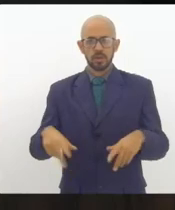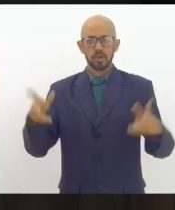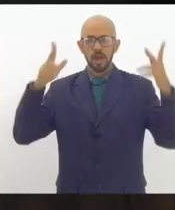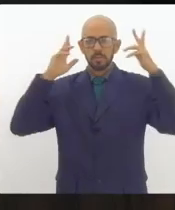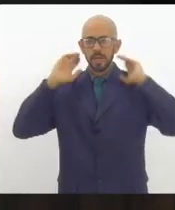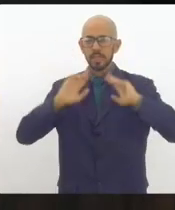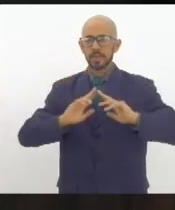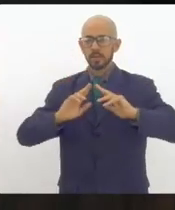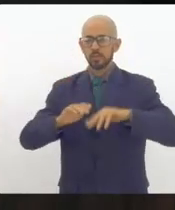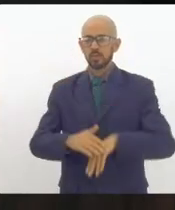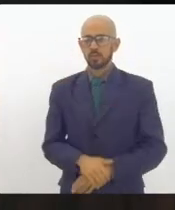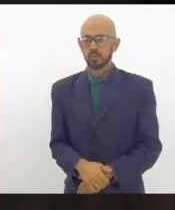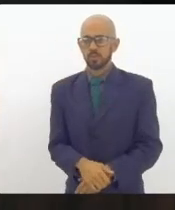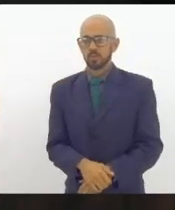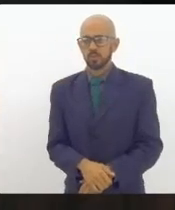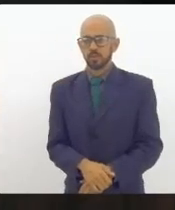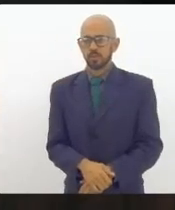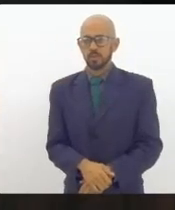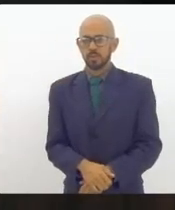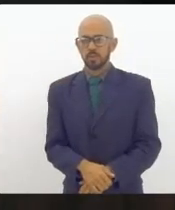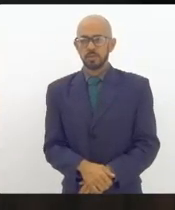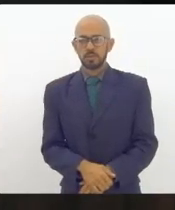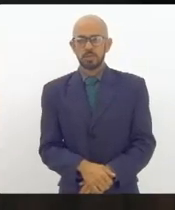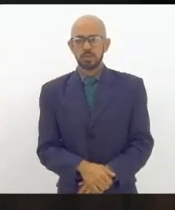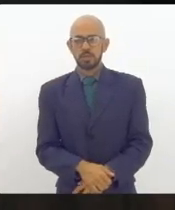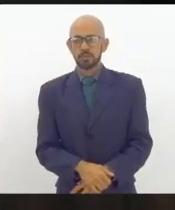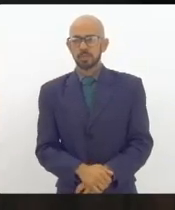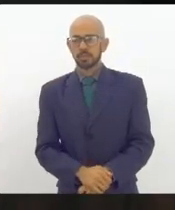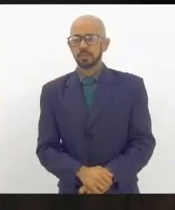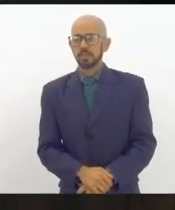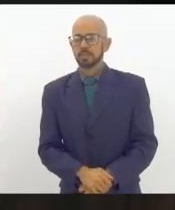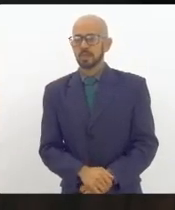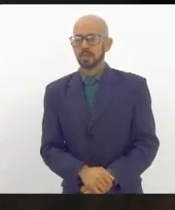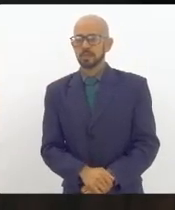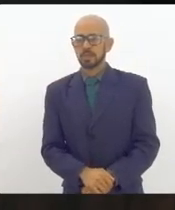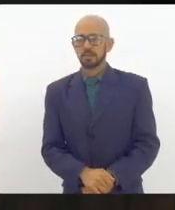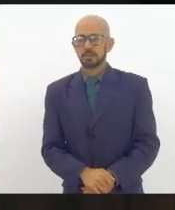cabeleireiro Deputado Marcelo cabeleireiro